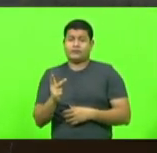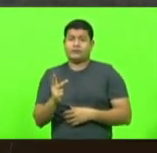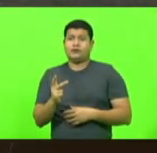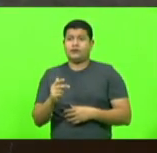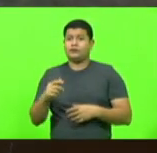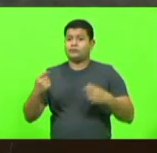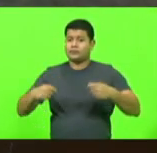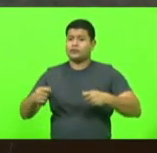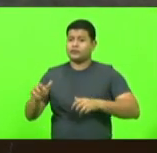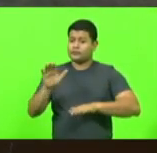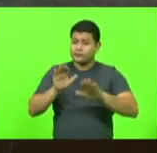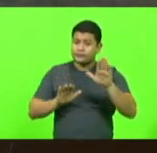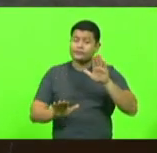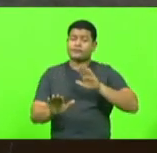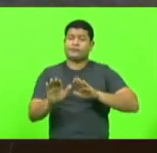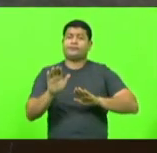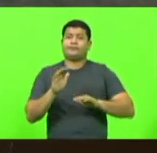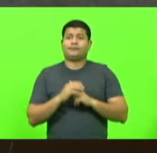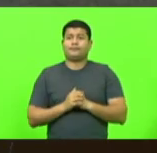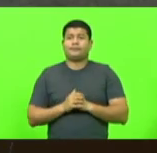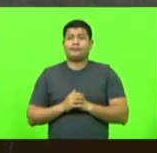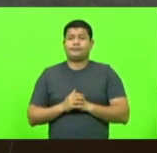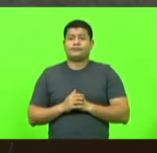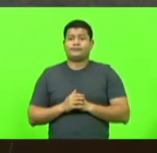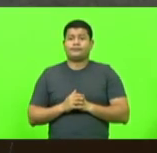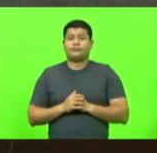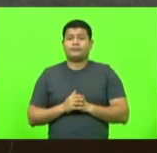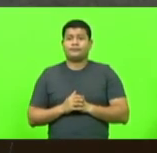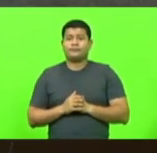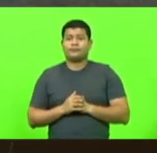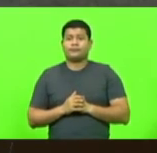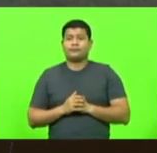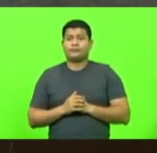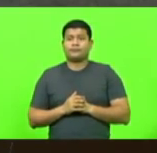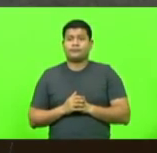tomar cuidado com isso. Tem que pensar outro.